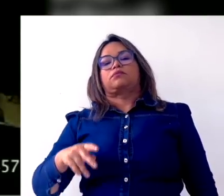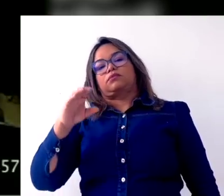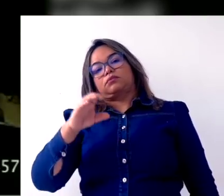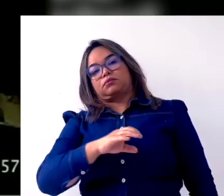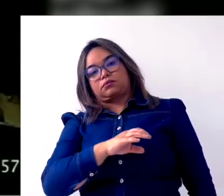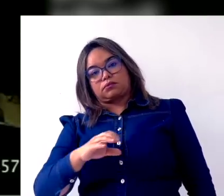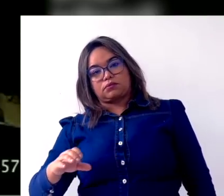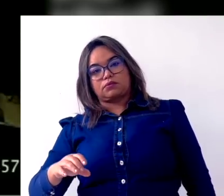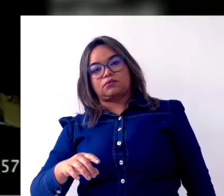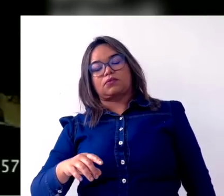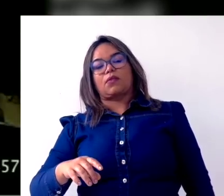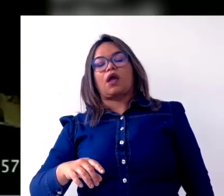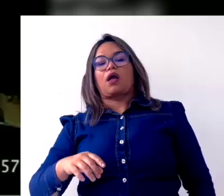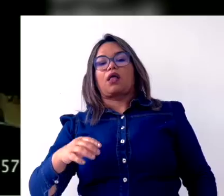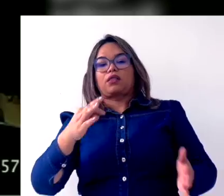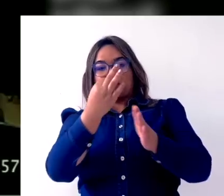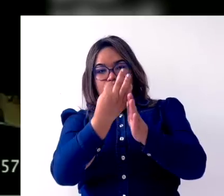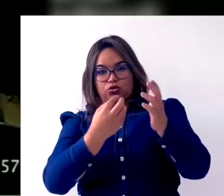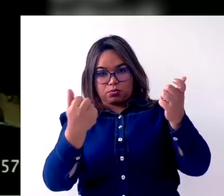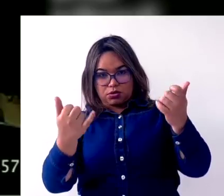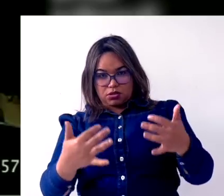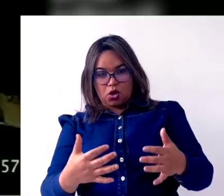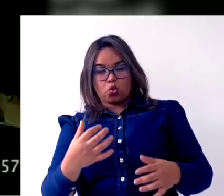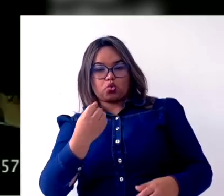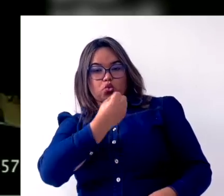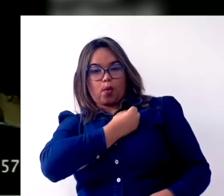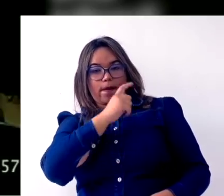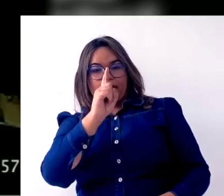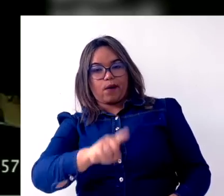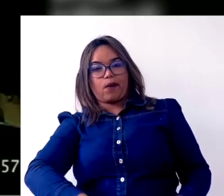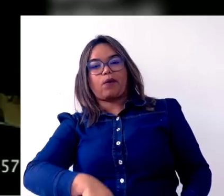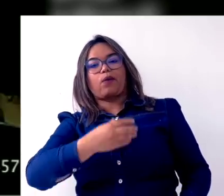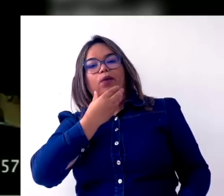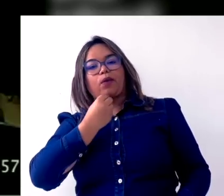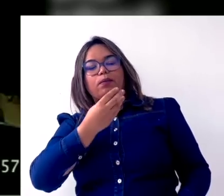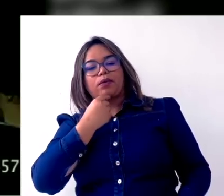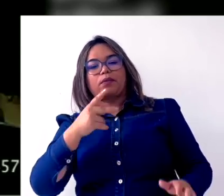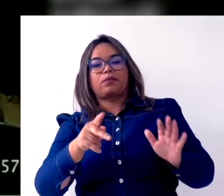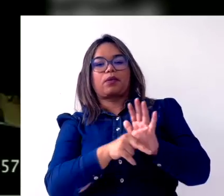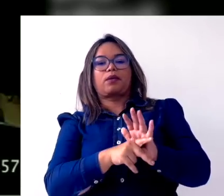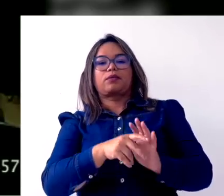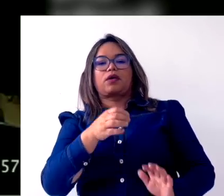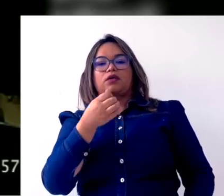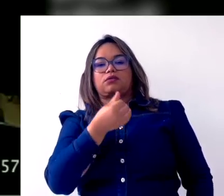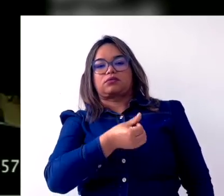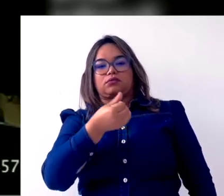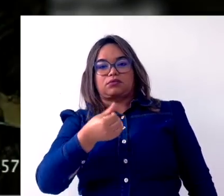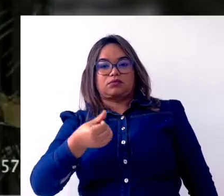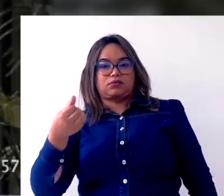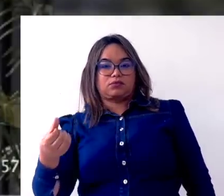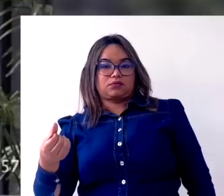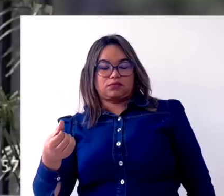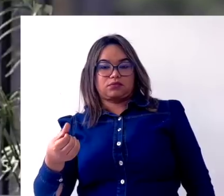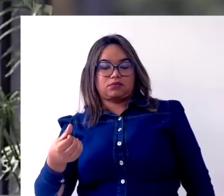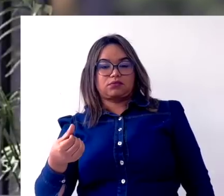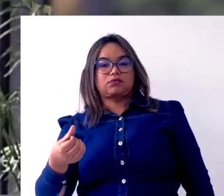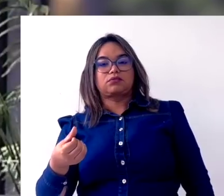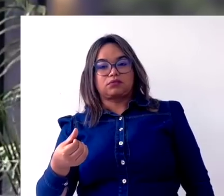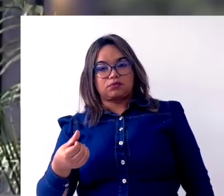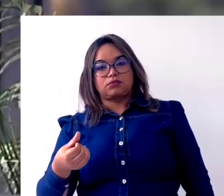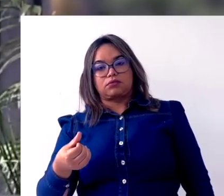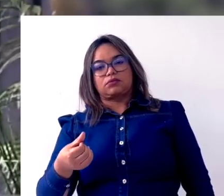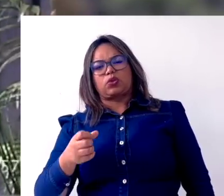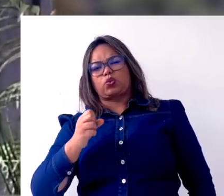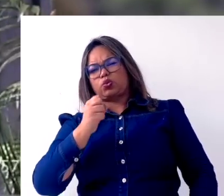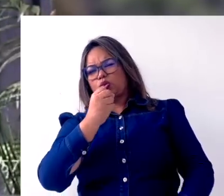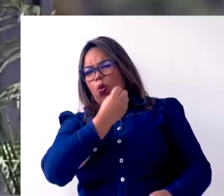calcule o número da besta, pois é número de homem, e o seu número é 666. É um número de